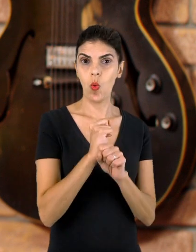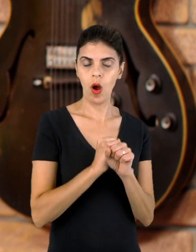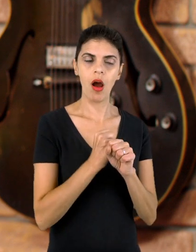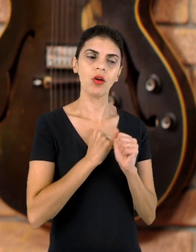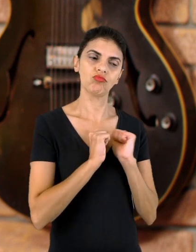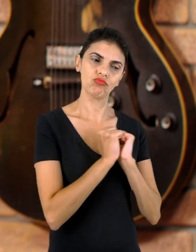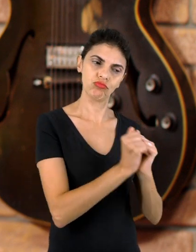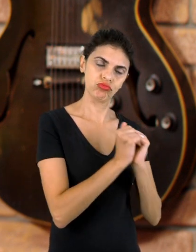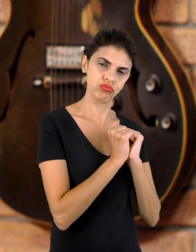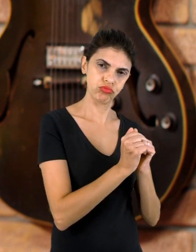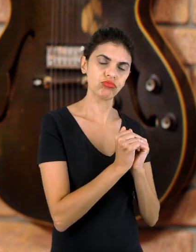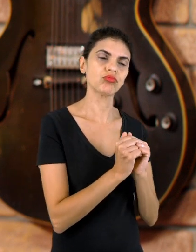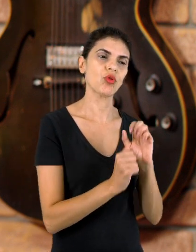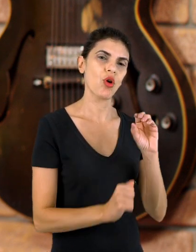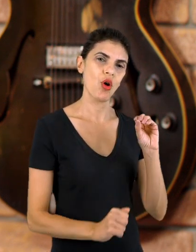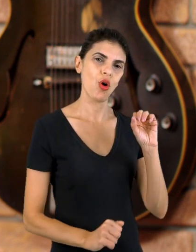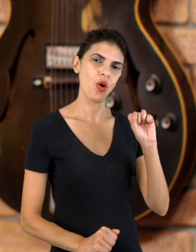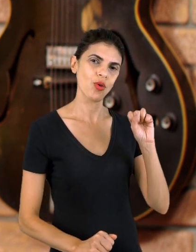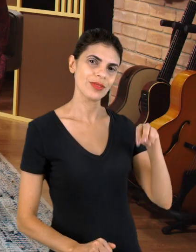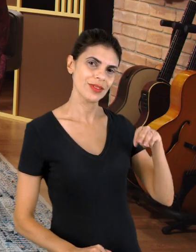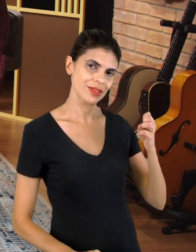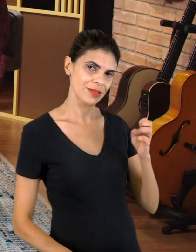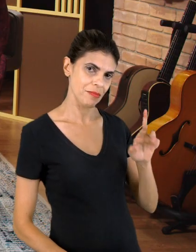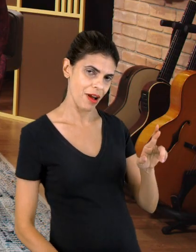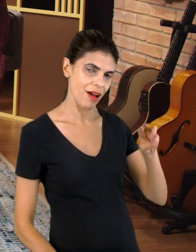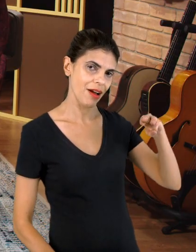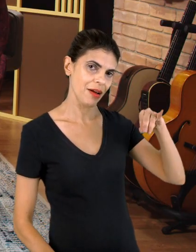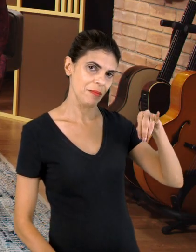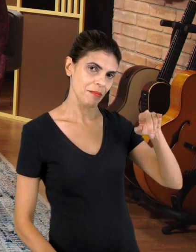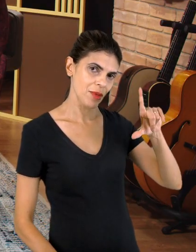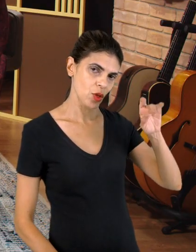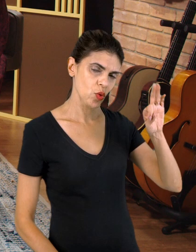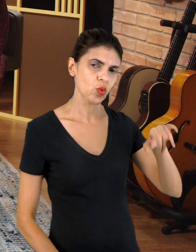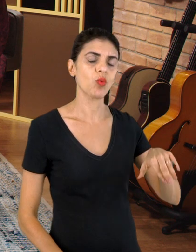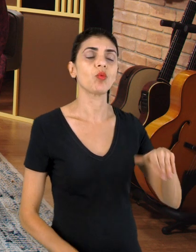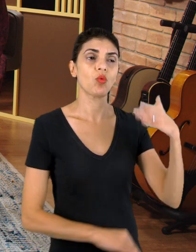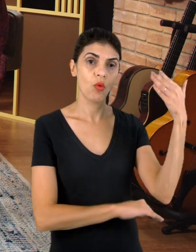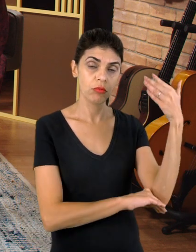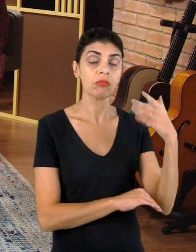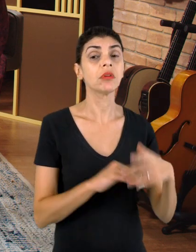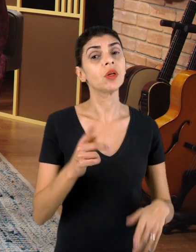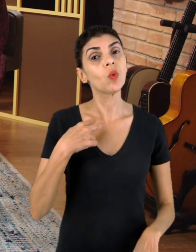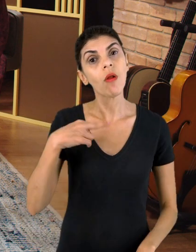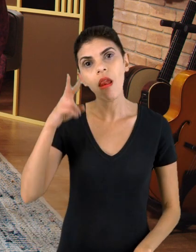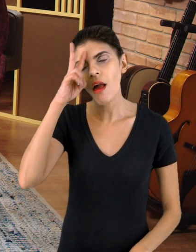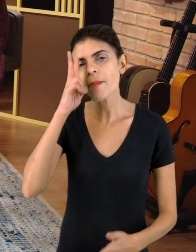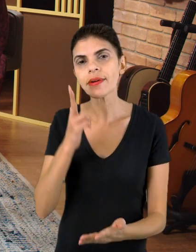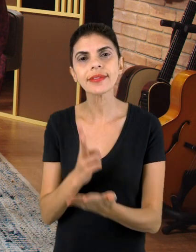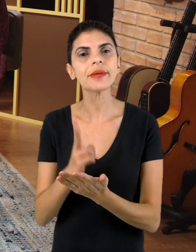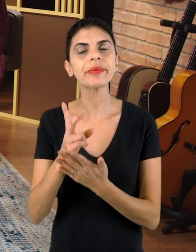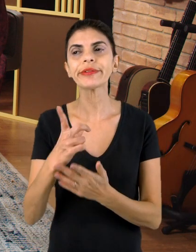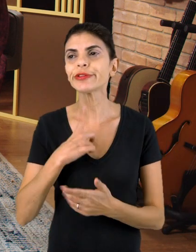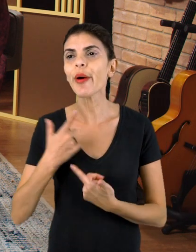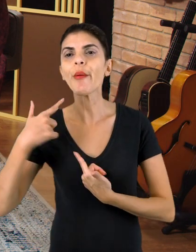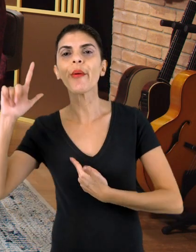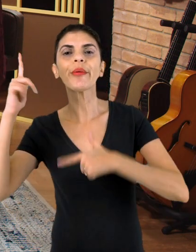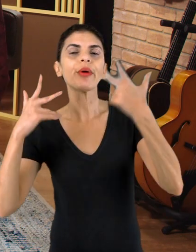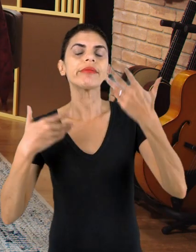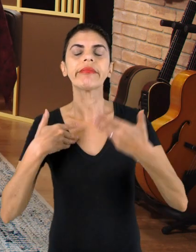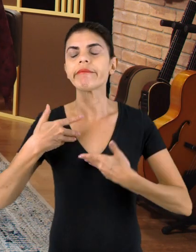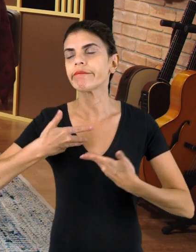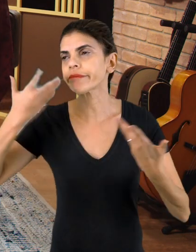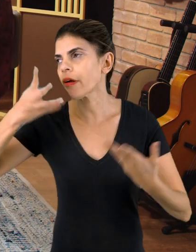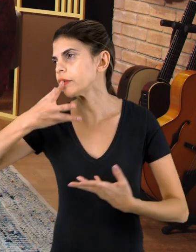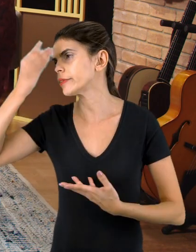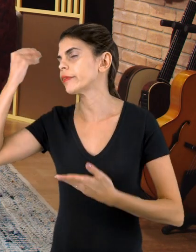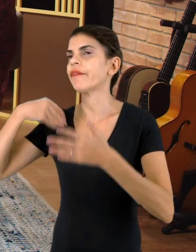fiz com os Marmelito lá no hotel. Foi bacana. Você sabe que esse tempo todo, eu sempre lembrava de e acabava, tinha outra coisa. Não ia. Aí